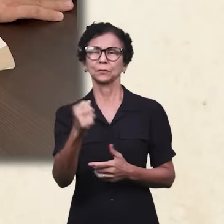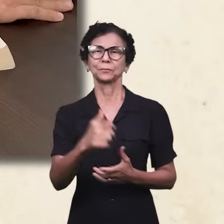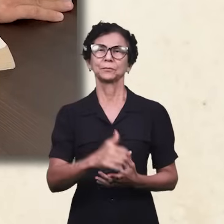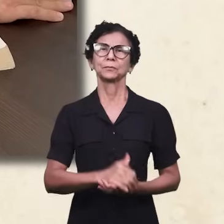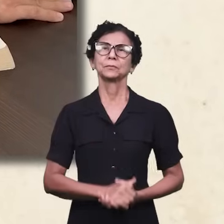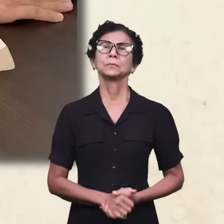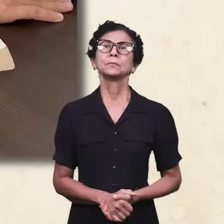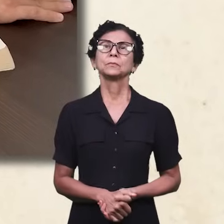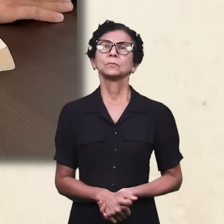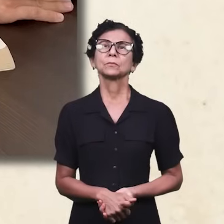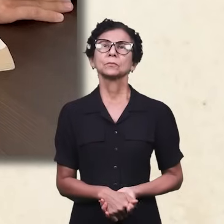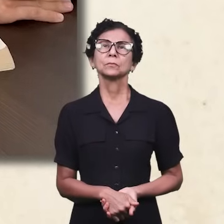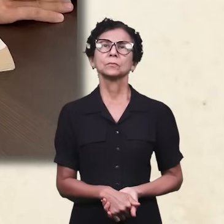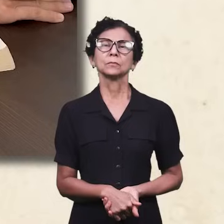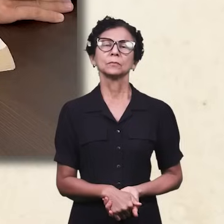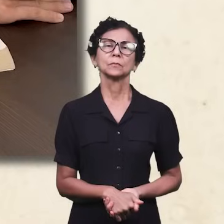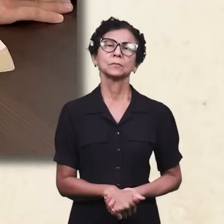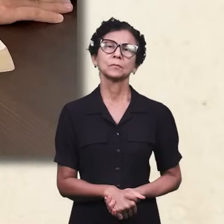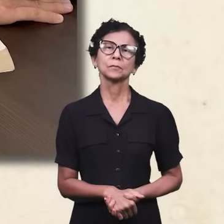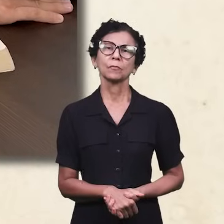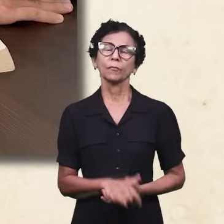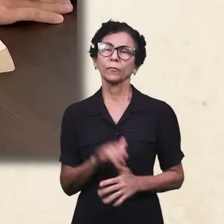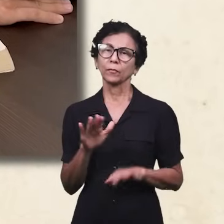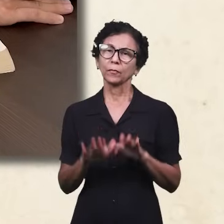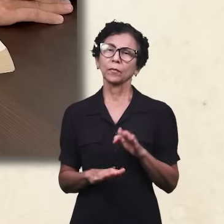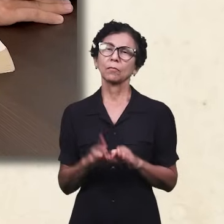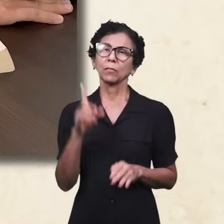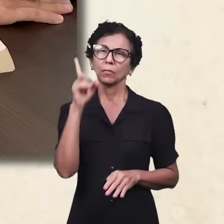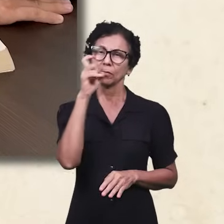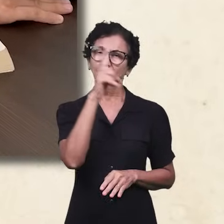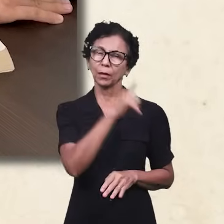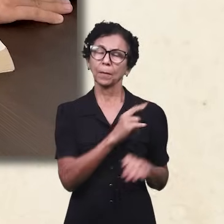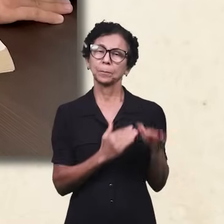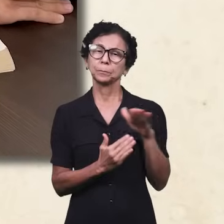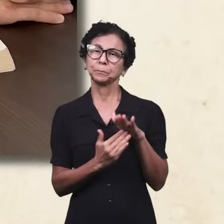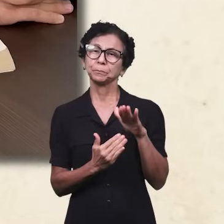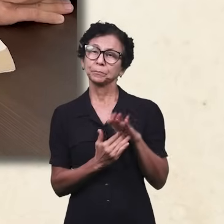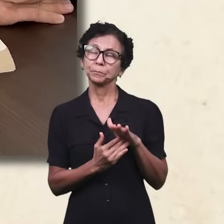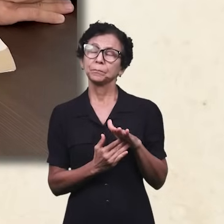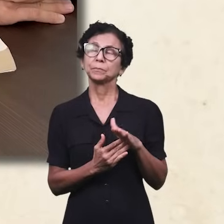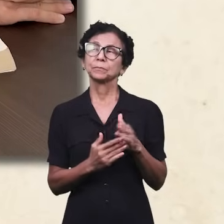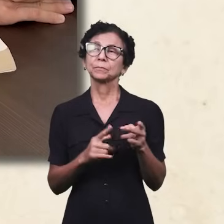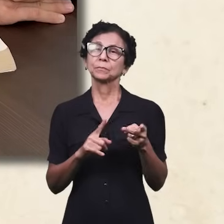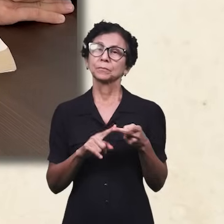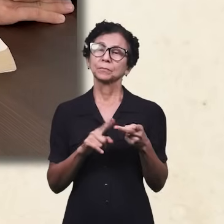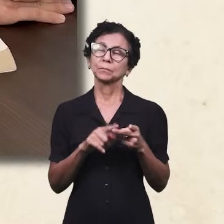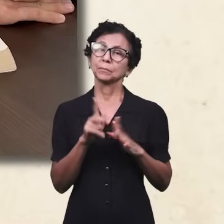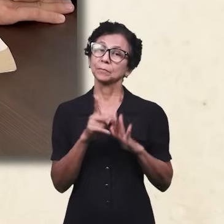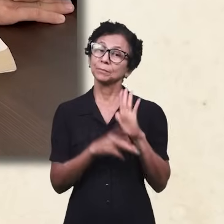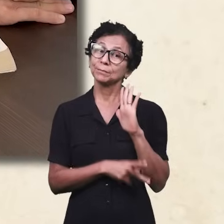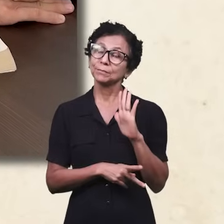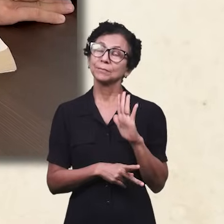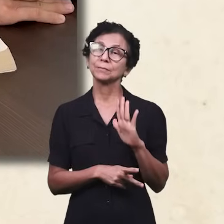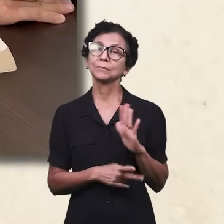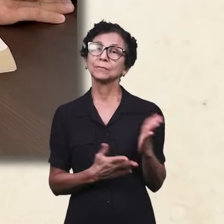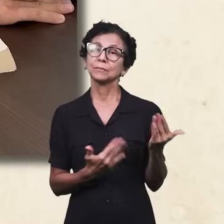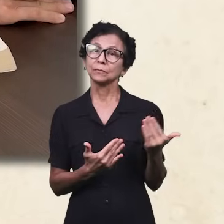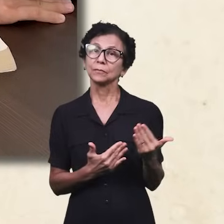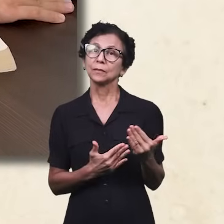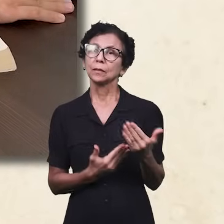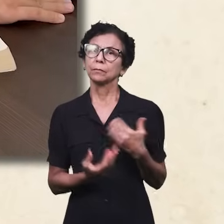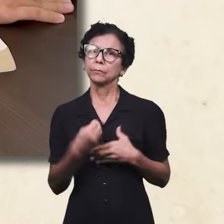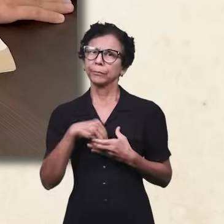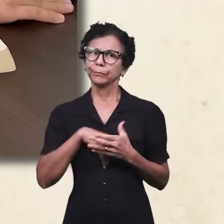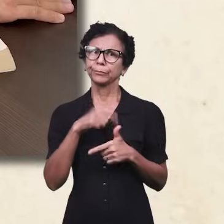porque tem as suas dificuldades tem as suas limitações tem os seus projetos o jovem vive as suas